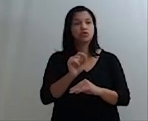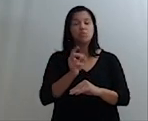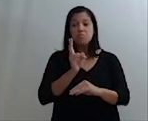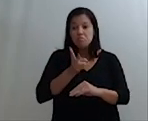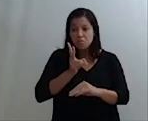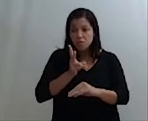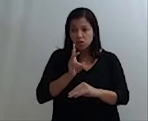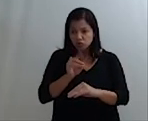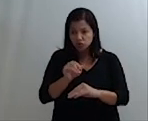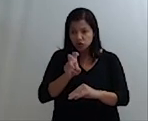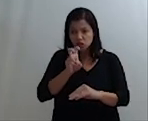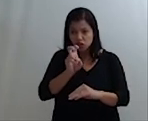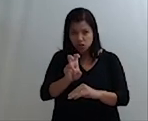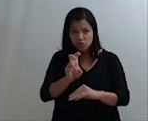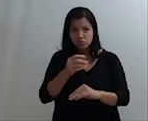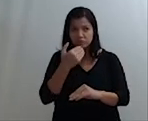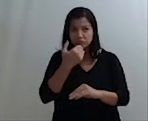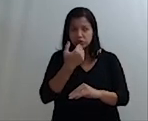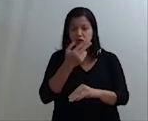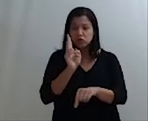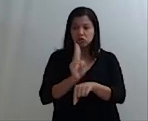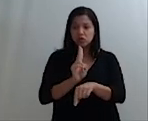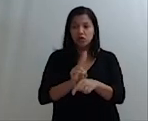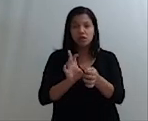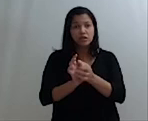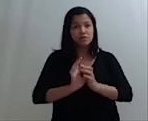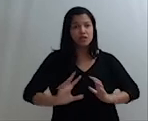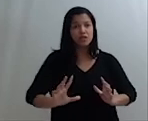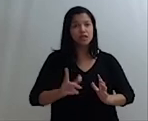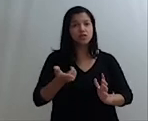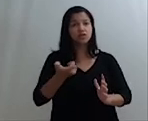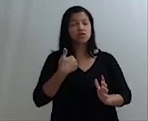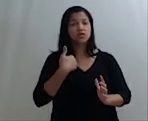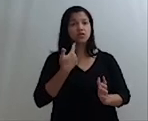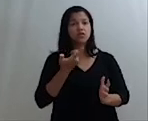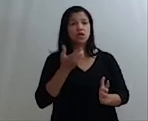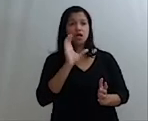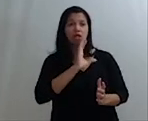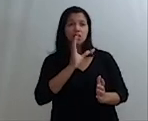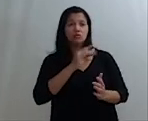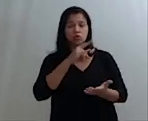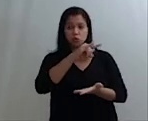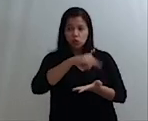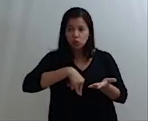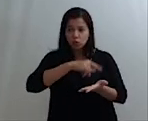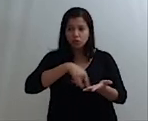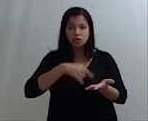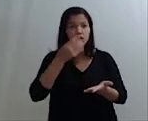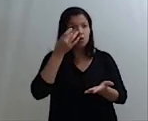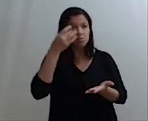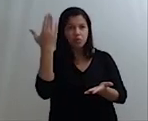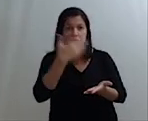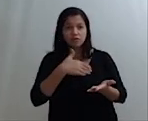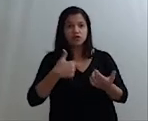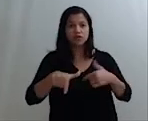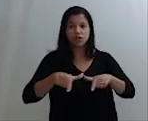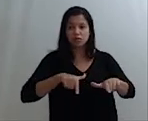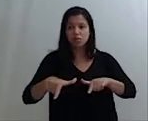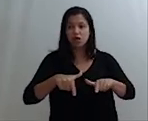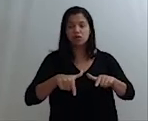junho de 2020 e aqui as peculiaridades da defesa de ter que providenciar documento a para comprovação de trabalho do